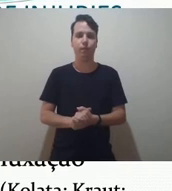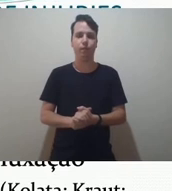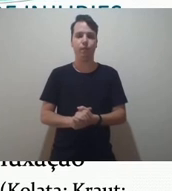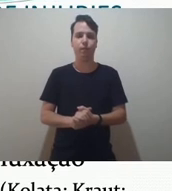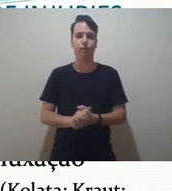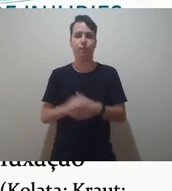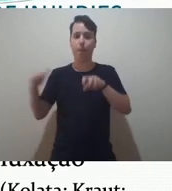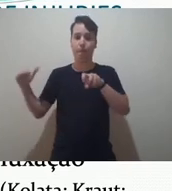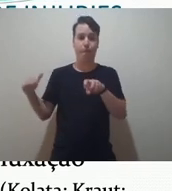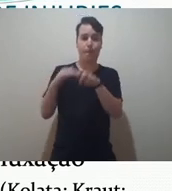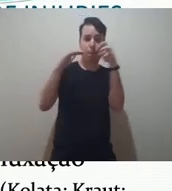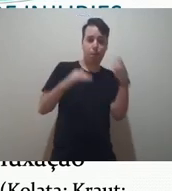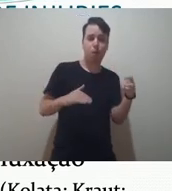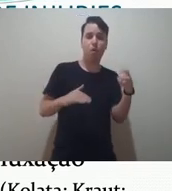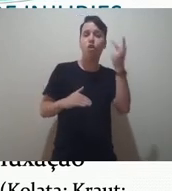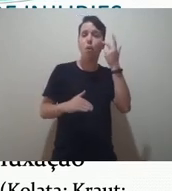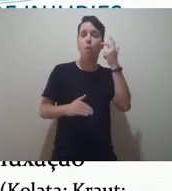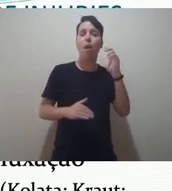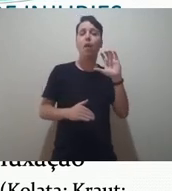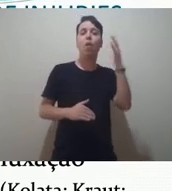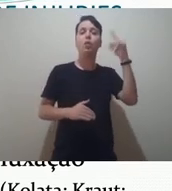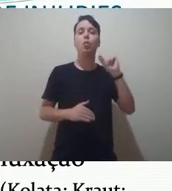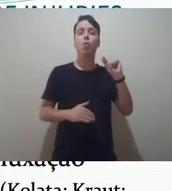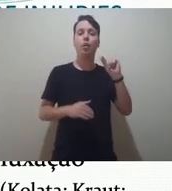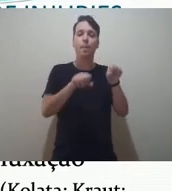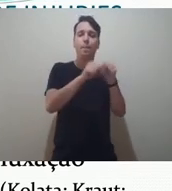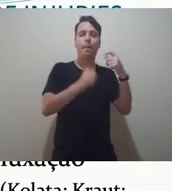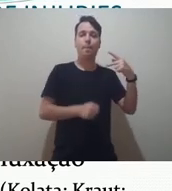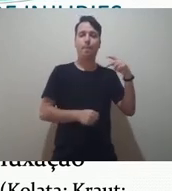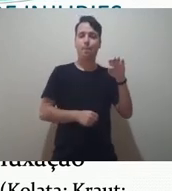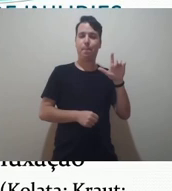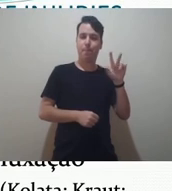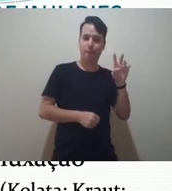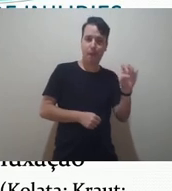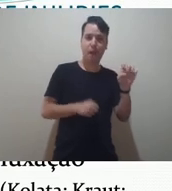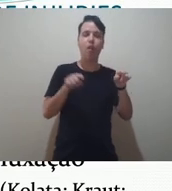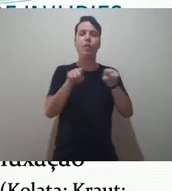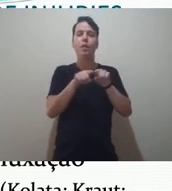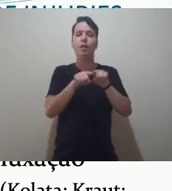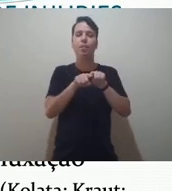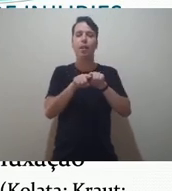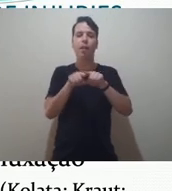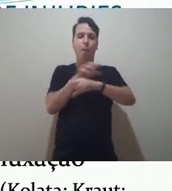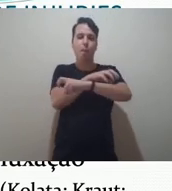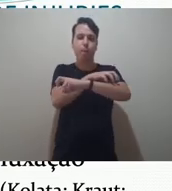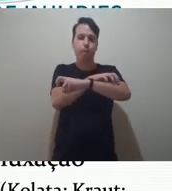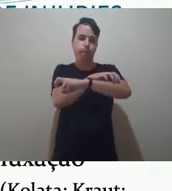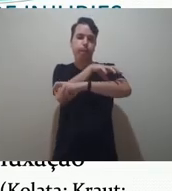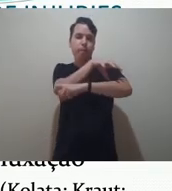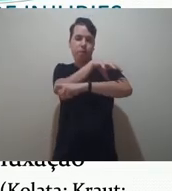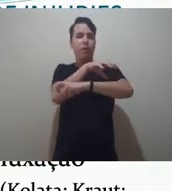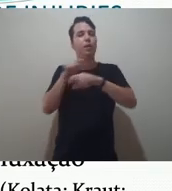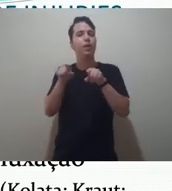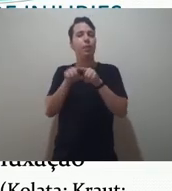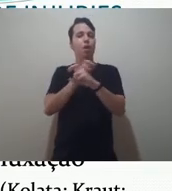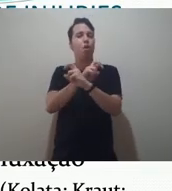Os acidentes veiculares também, predominantemente, acontecem fraturas de pelve, luxação sacroiliaca e